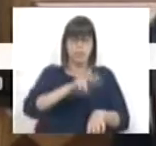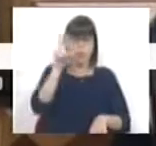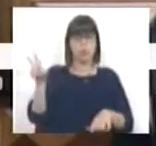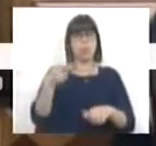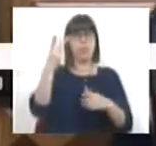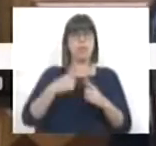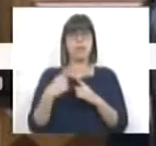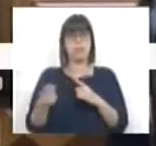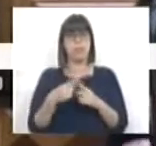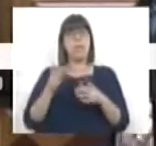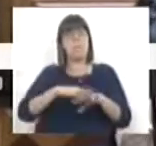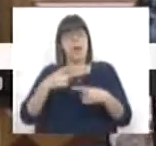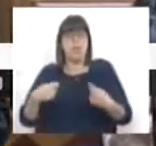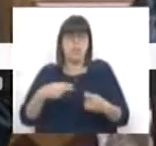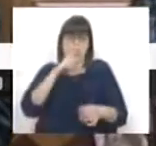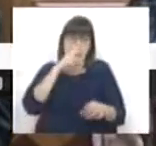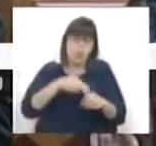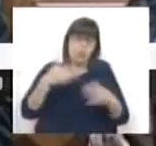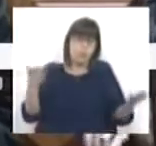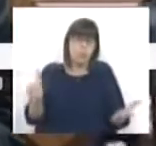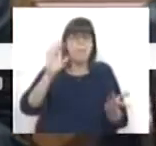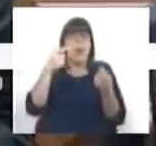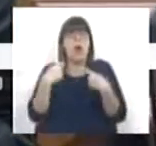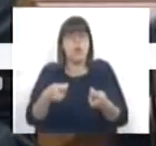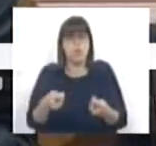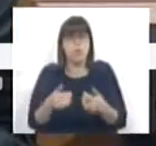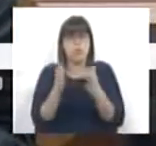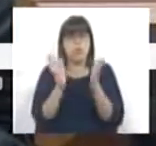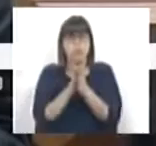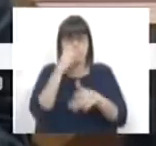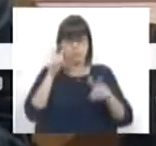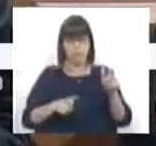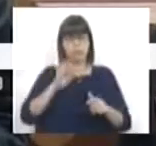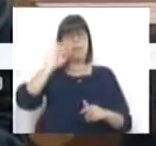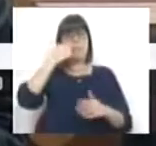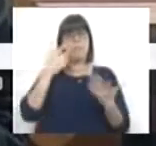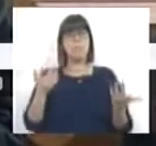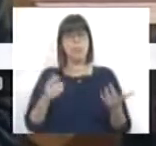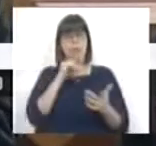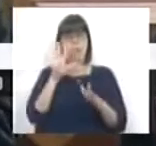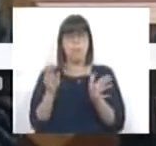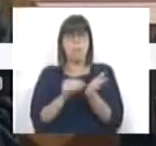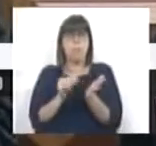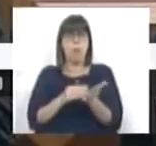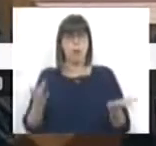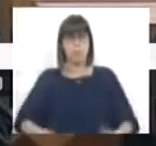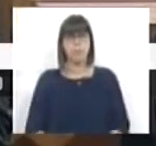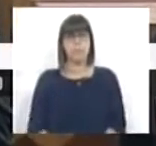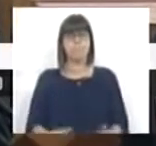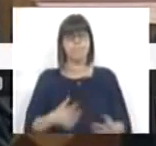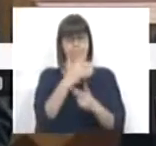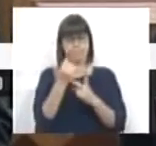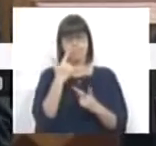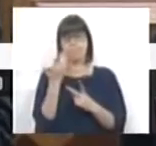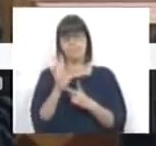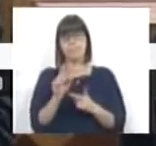horas pequenininho mas os encargos com combustível mais os custos de toda esta proporção ser predominantemente pobre segundo